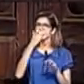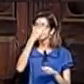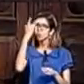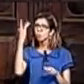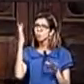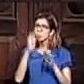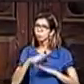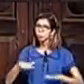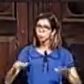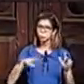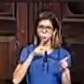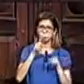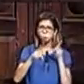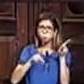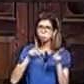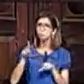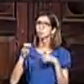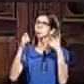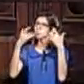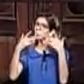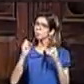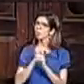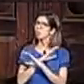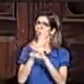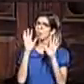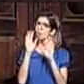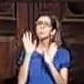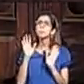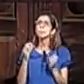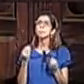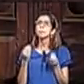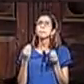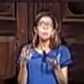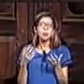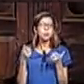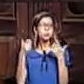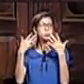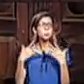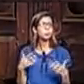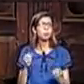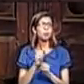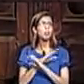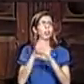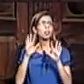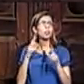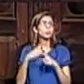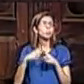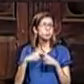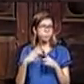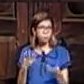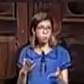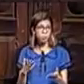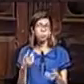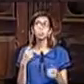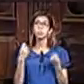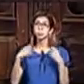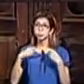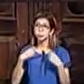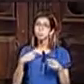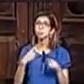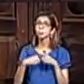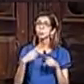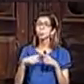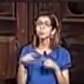grande população. E por que tem que ser aberta para o grande público, para a grande população? Tem que ser aberta porque